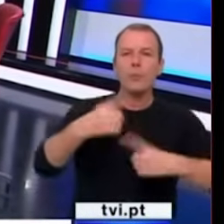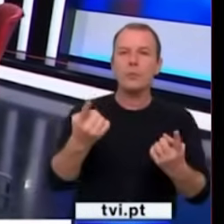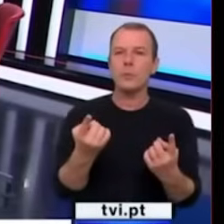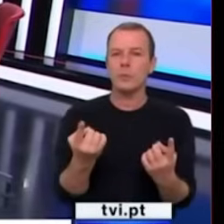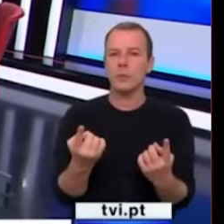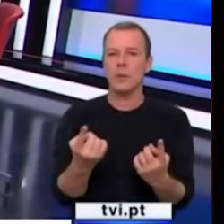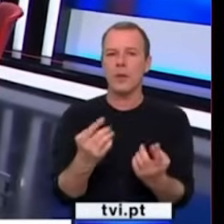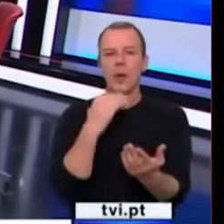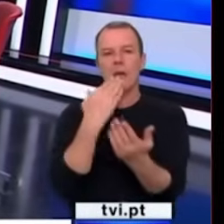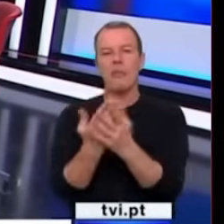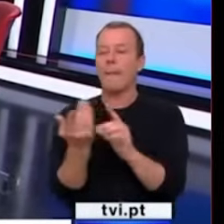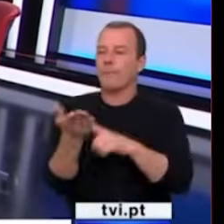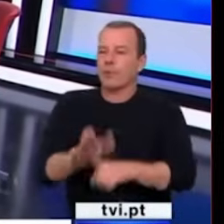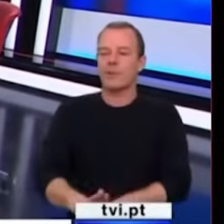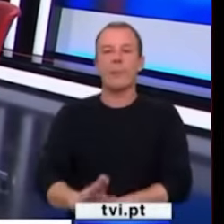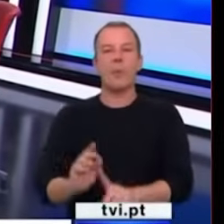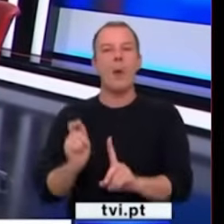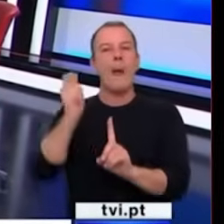concretizar